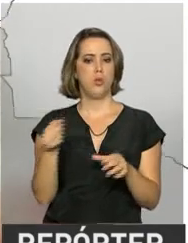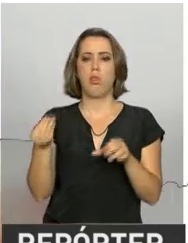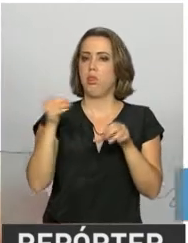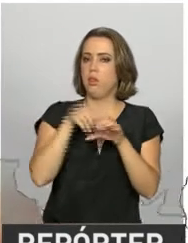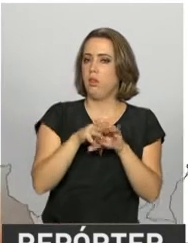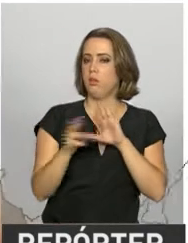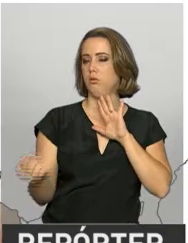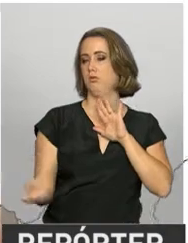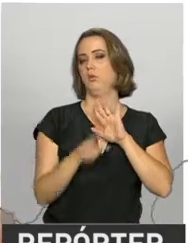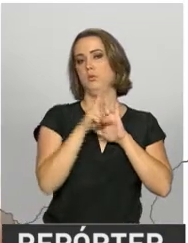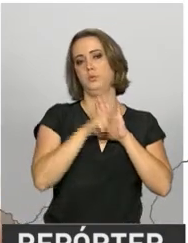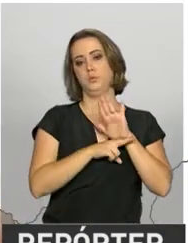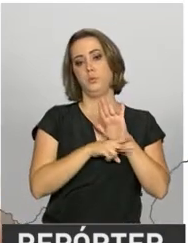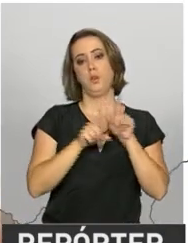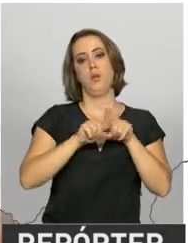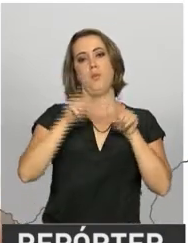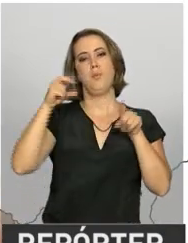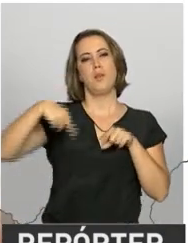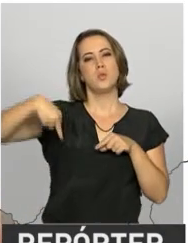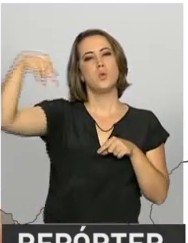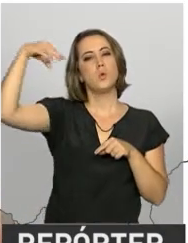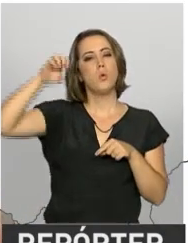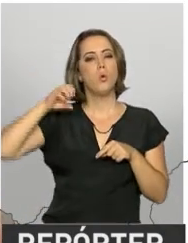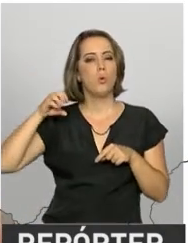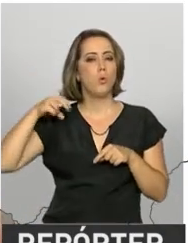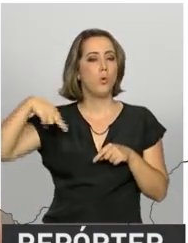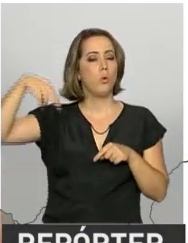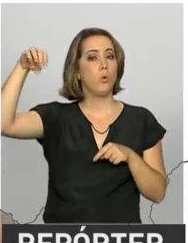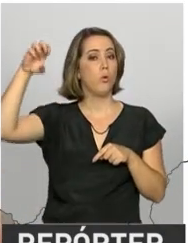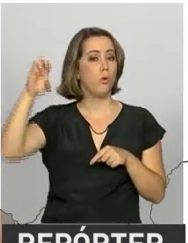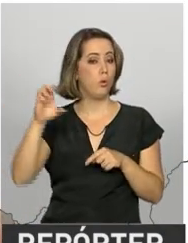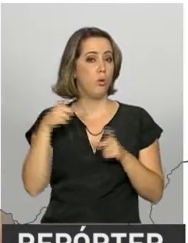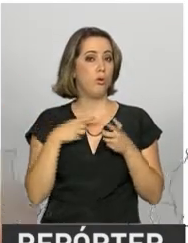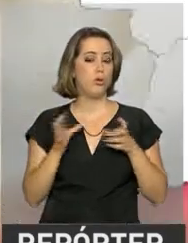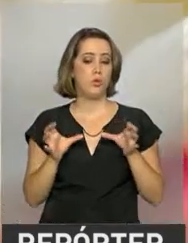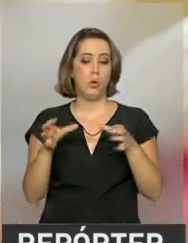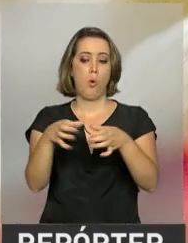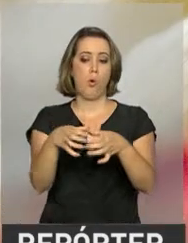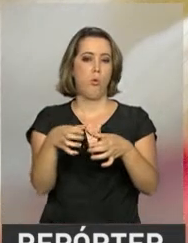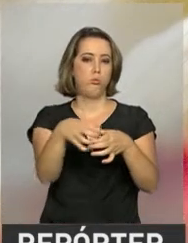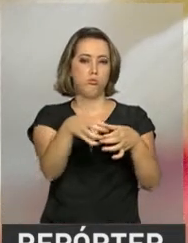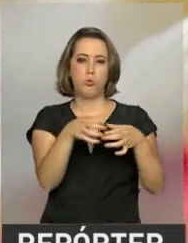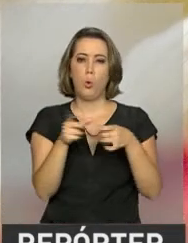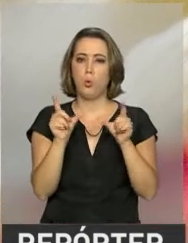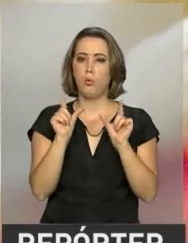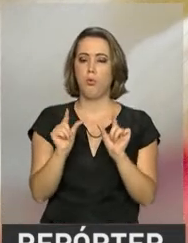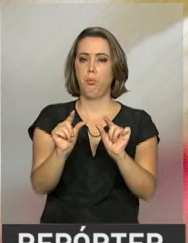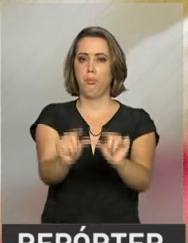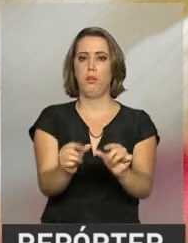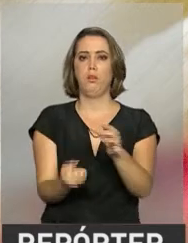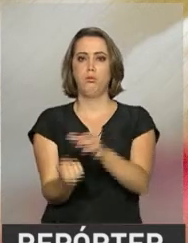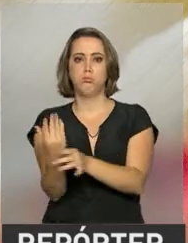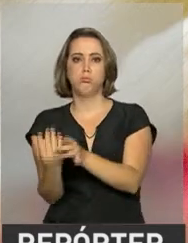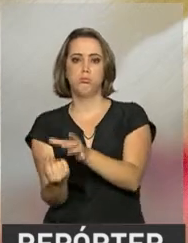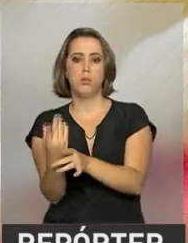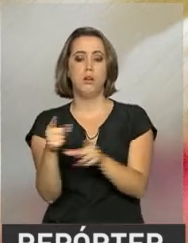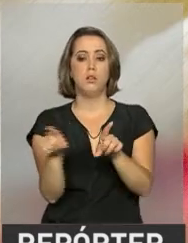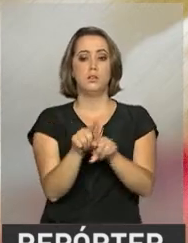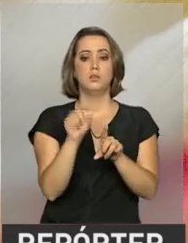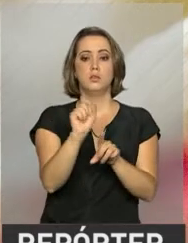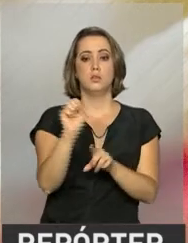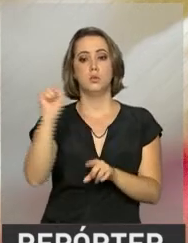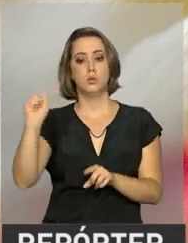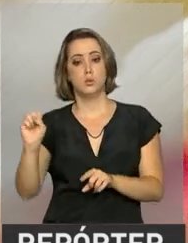das normas mas no nordeste onde há criações não tão significativas comercialmente e principalmente no sul e sudeste onde